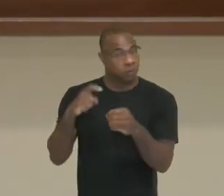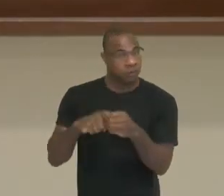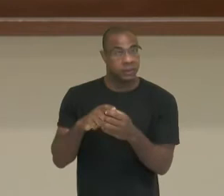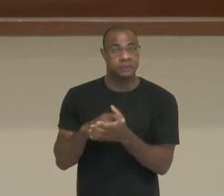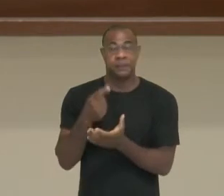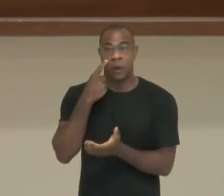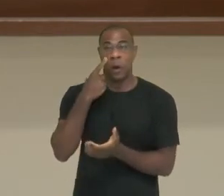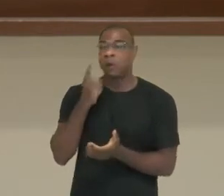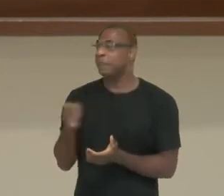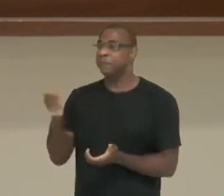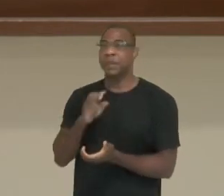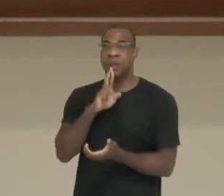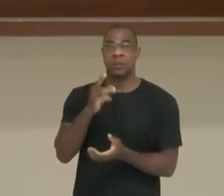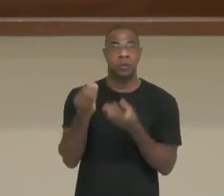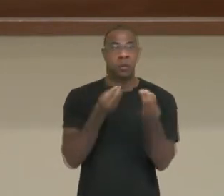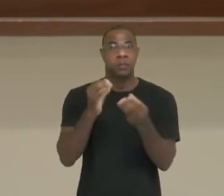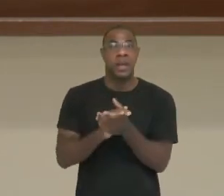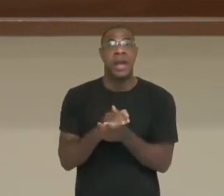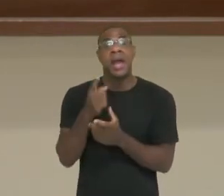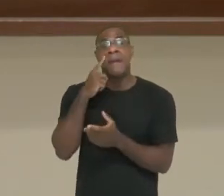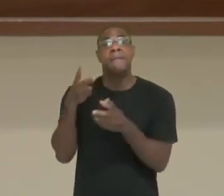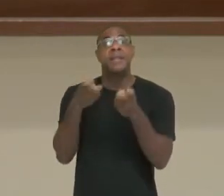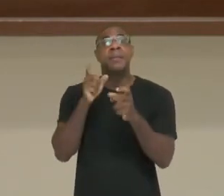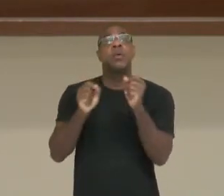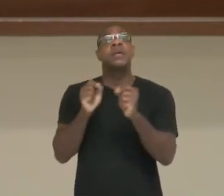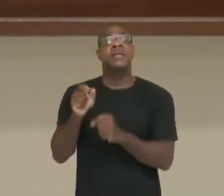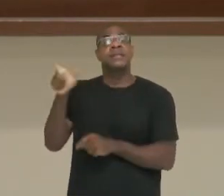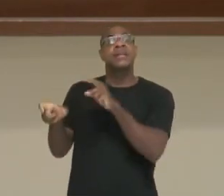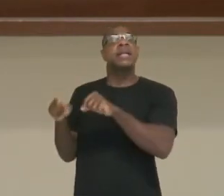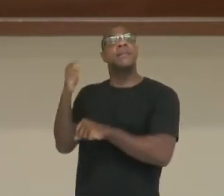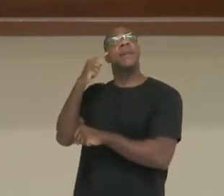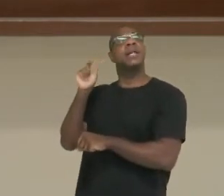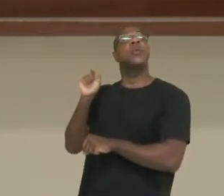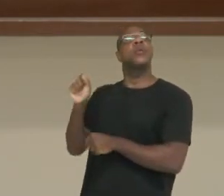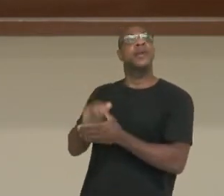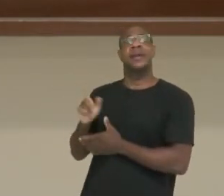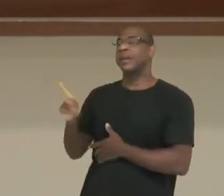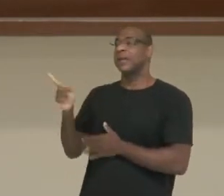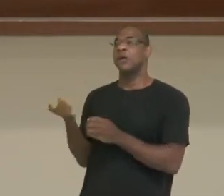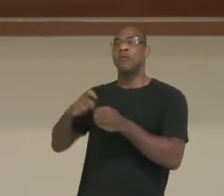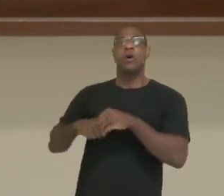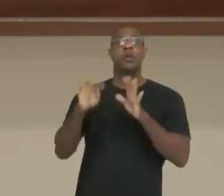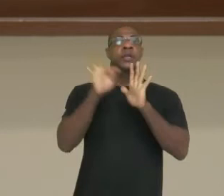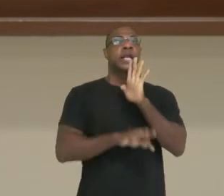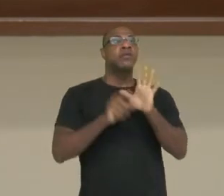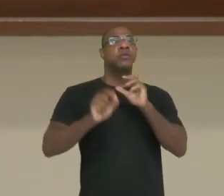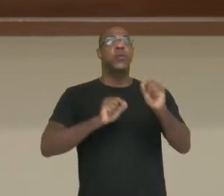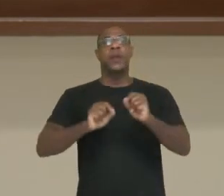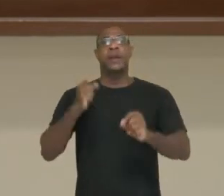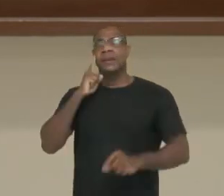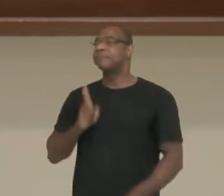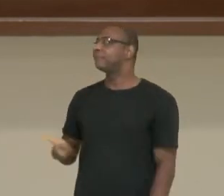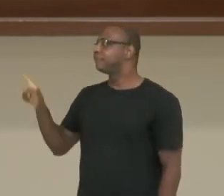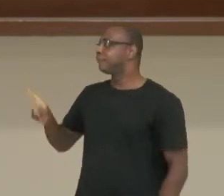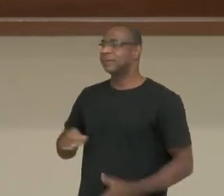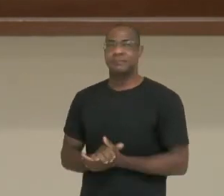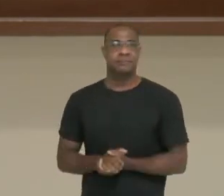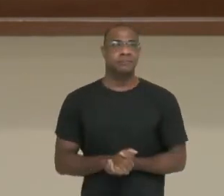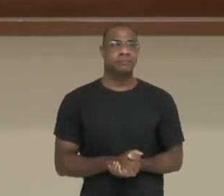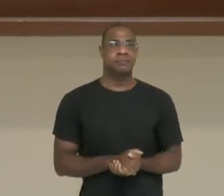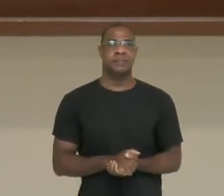Voltei. E a questão aqui é verificar o que ele pensa. Então, quando eu retomo o texto, eu vejo assim, ó.